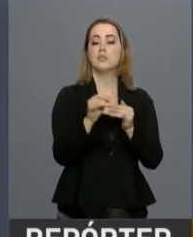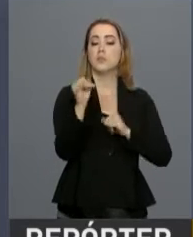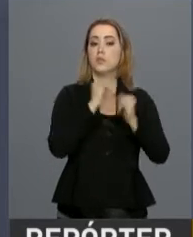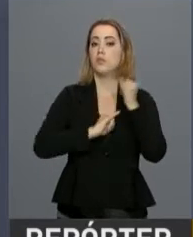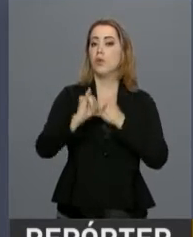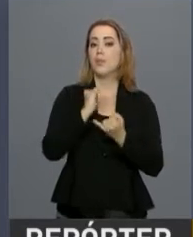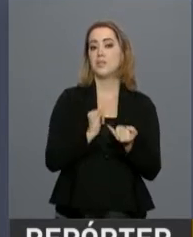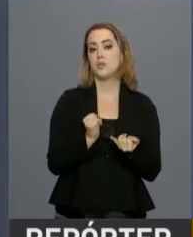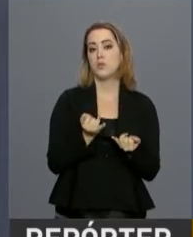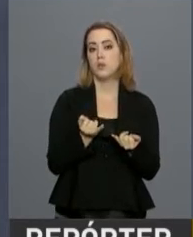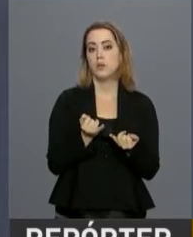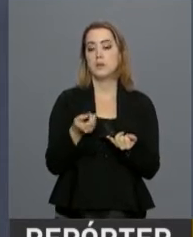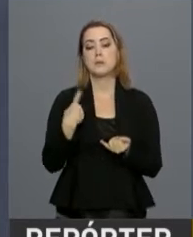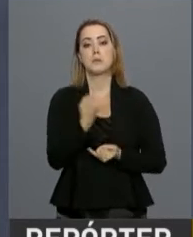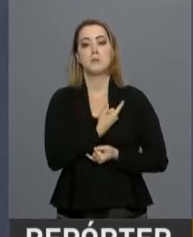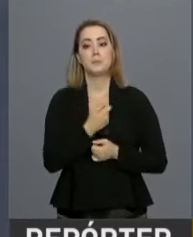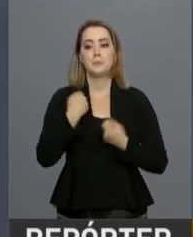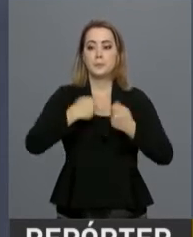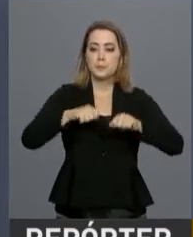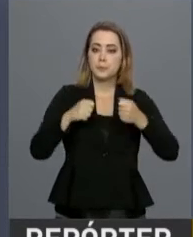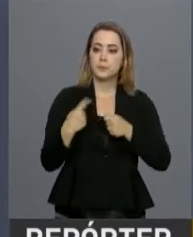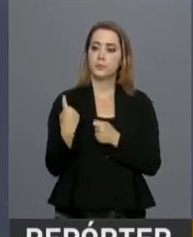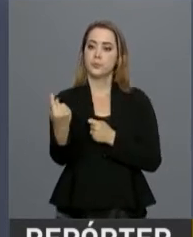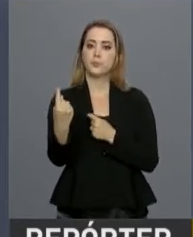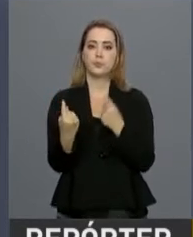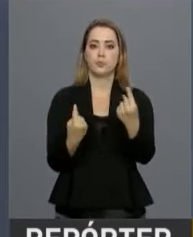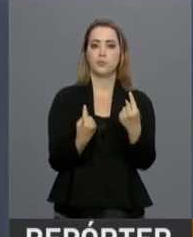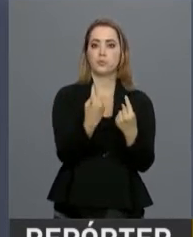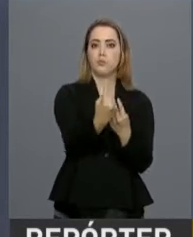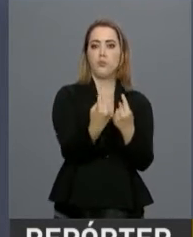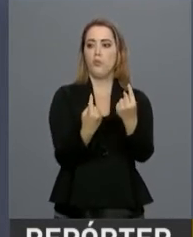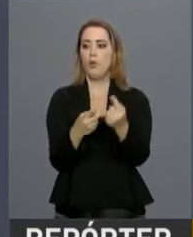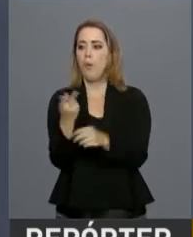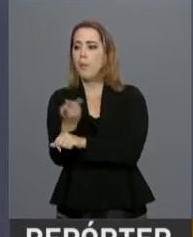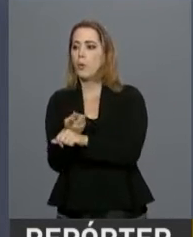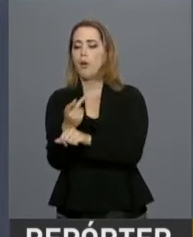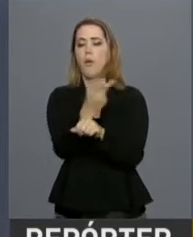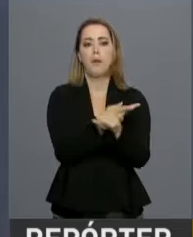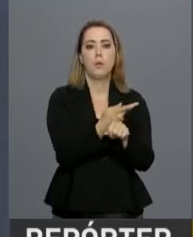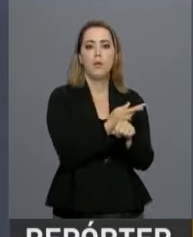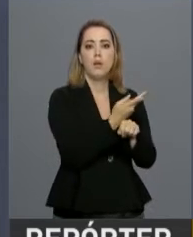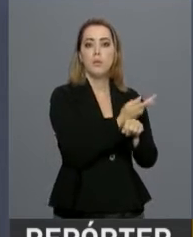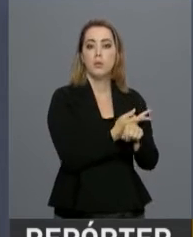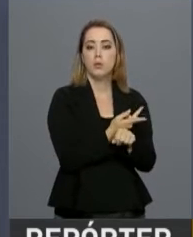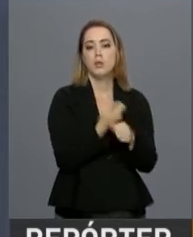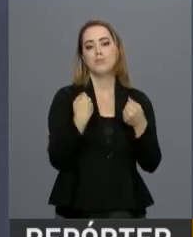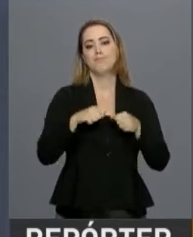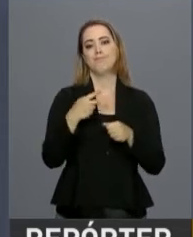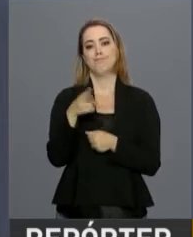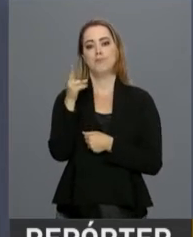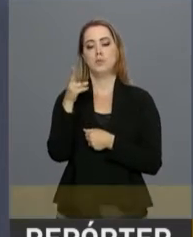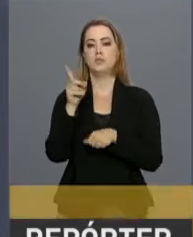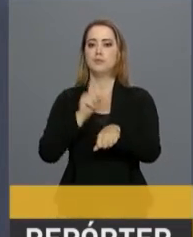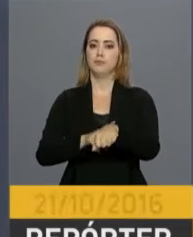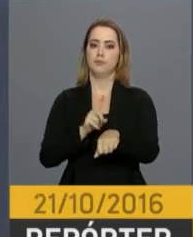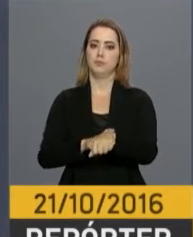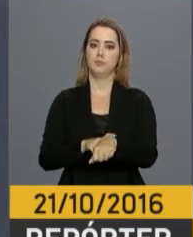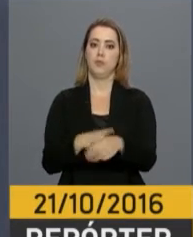precisássemos pegar em cada banco de dados, informações que levariam tempo, tudo isso é de